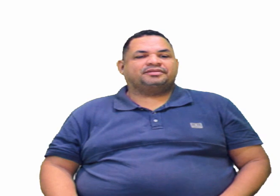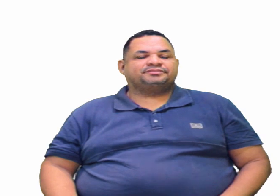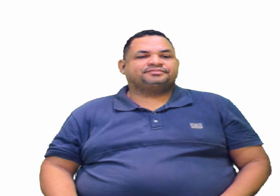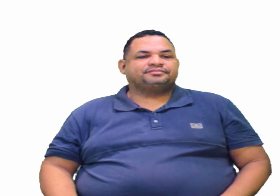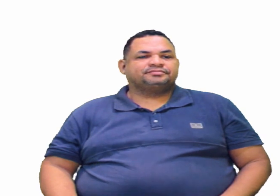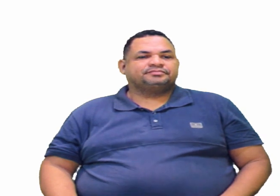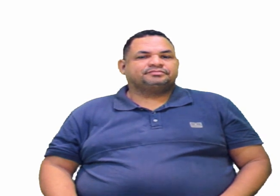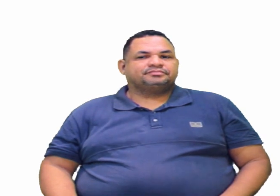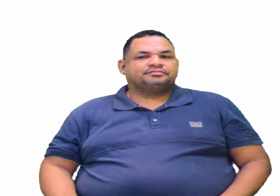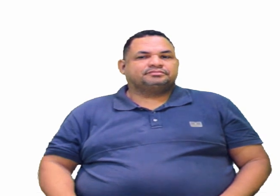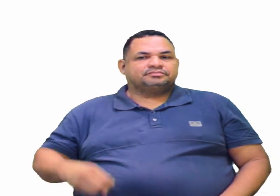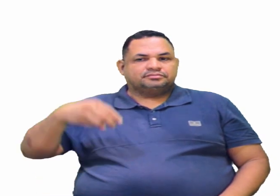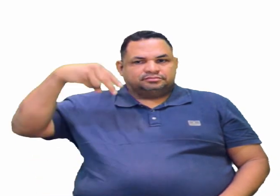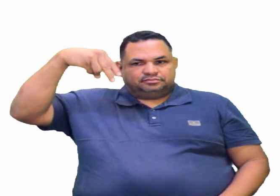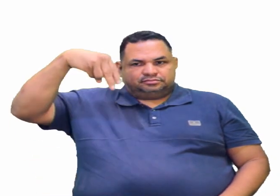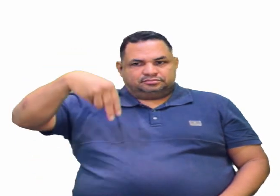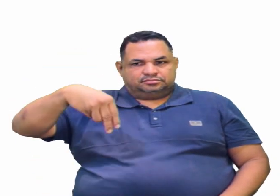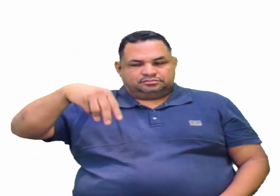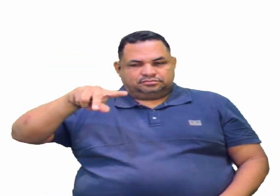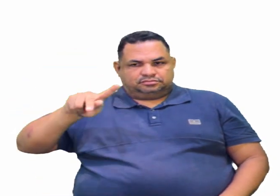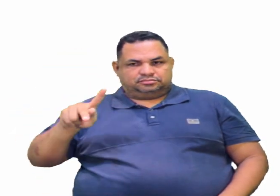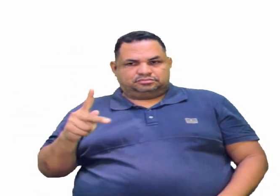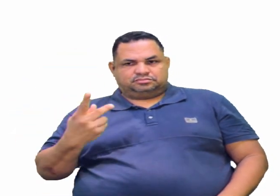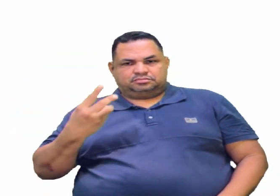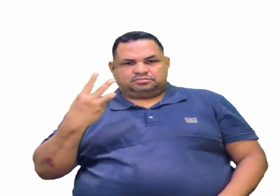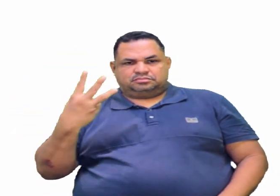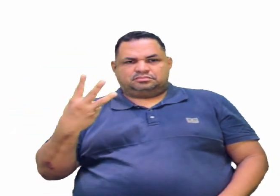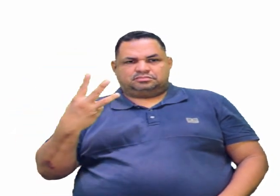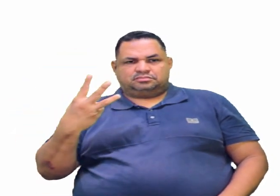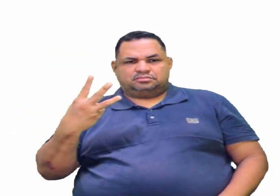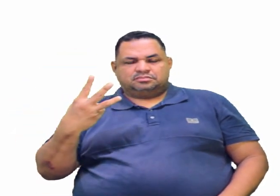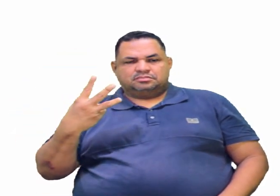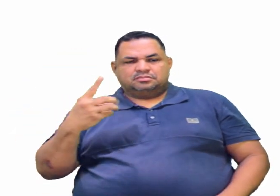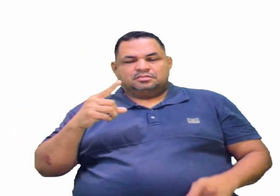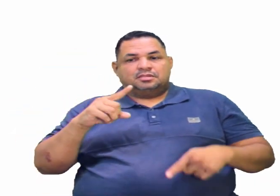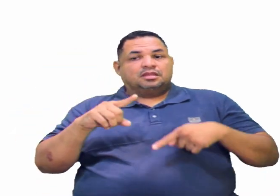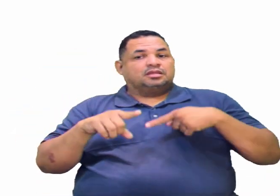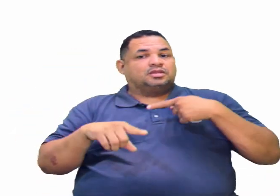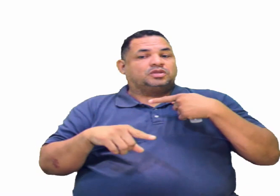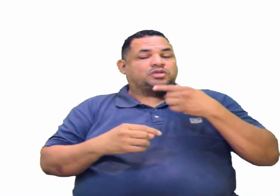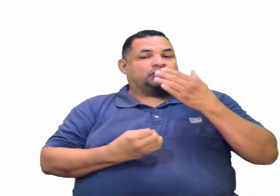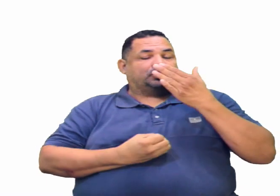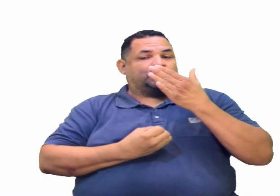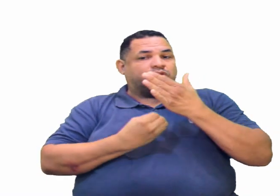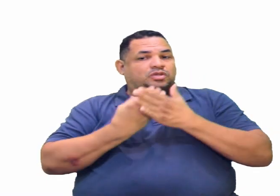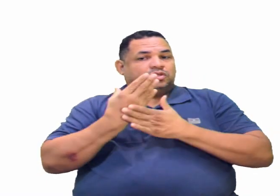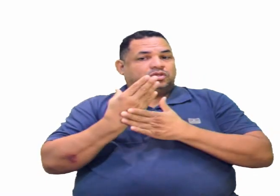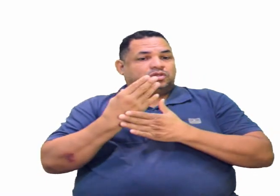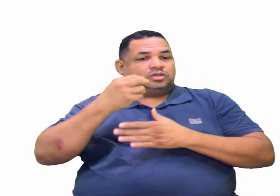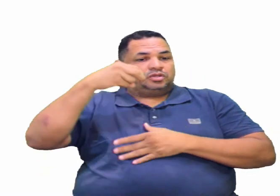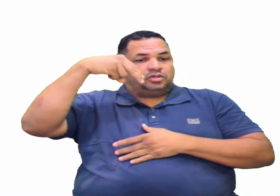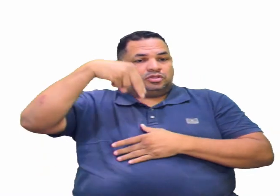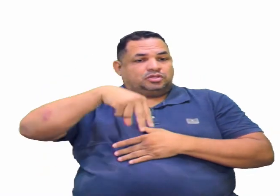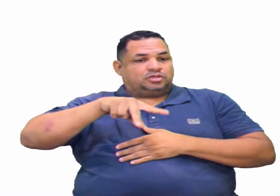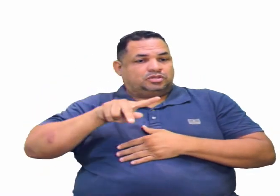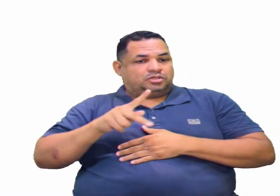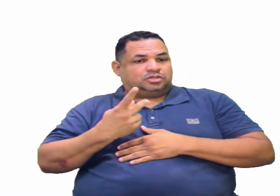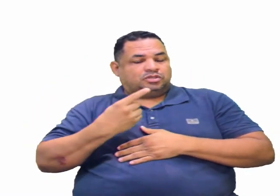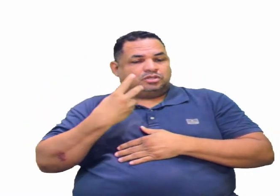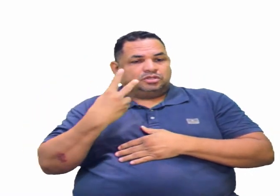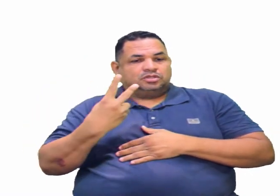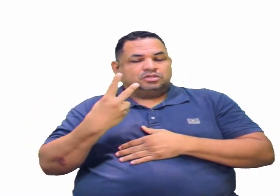sair do NH3 e vim aqui na fenilamina para